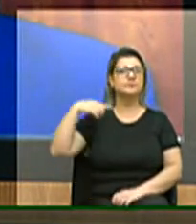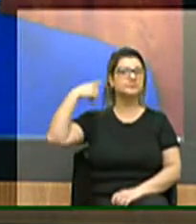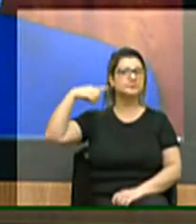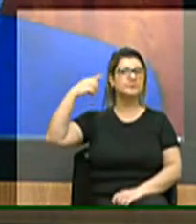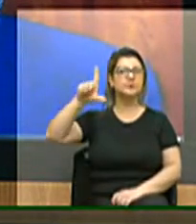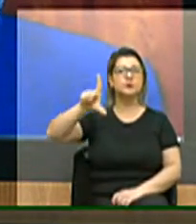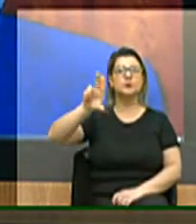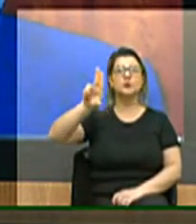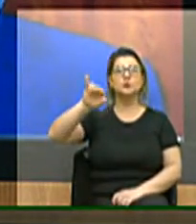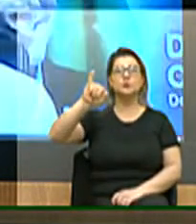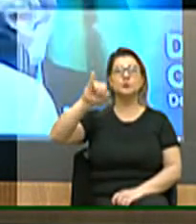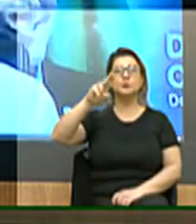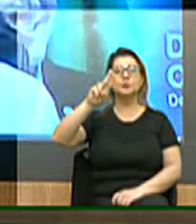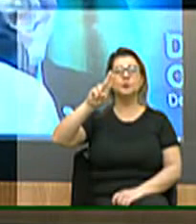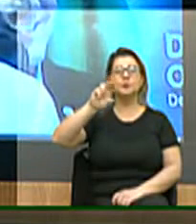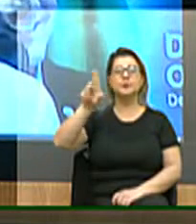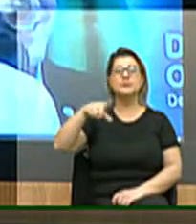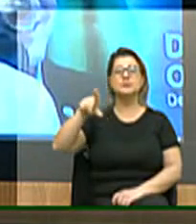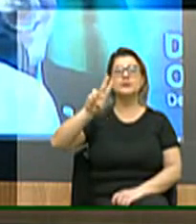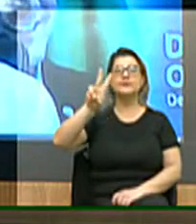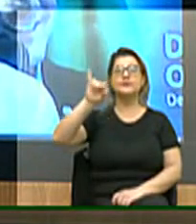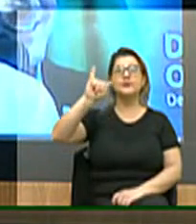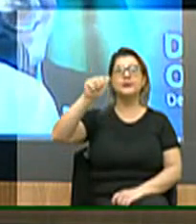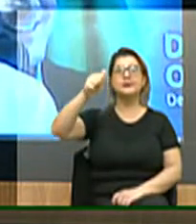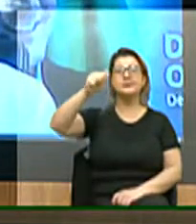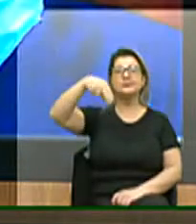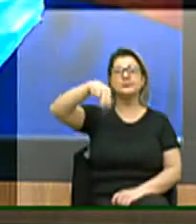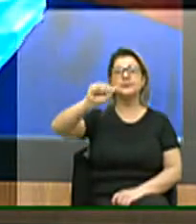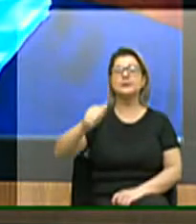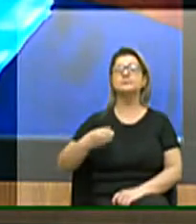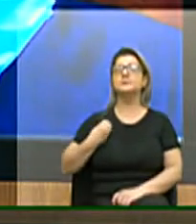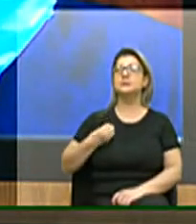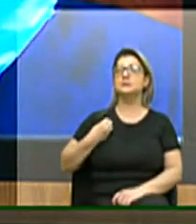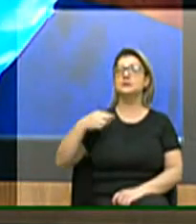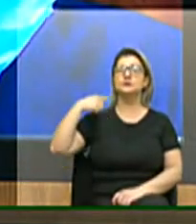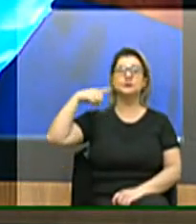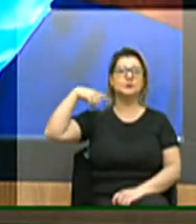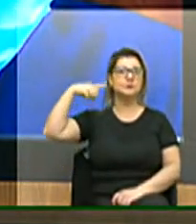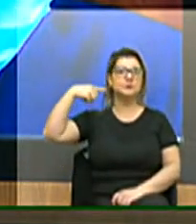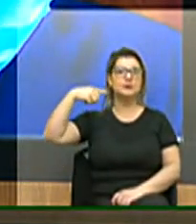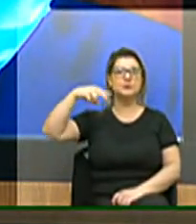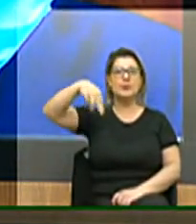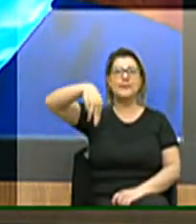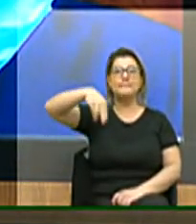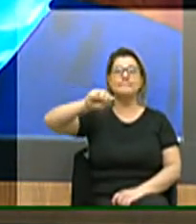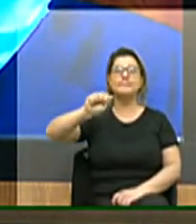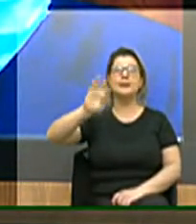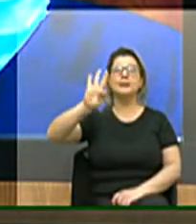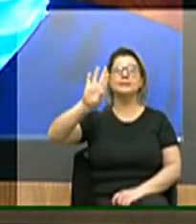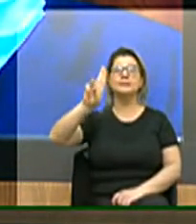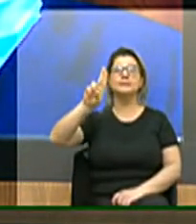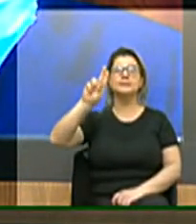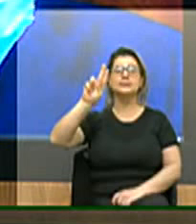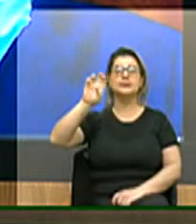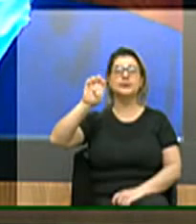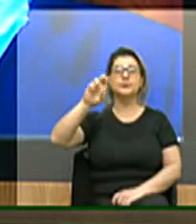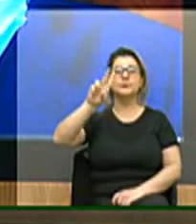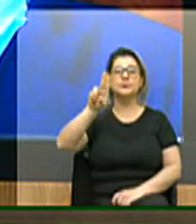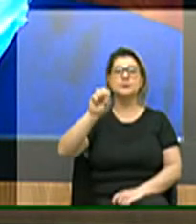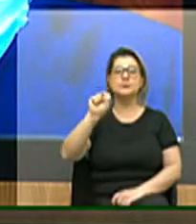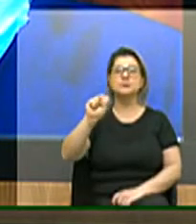Deputado Luiz Henrique Viana. Presente. Deputado Matheus Vespe. Presente, senhor presidente. Deputado Pedro